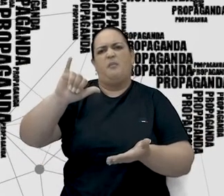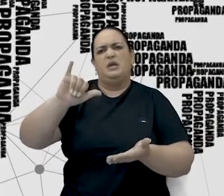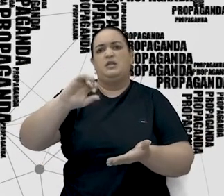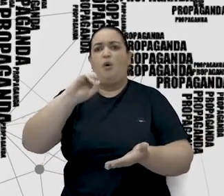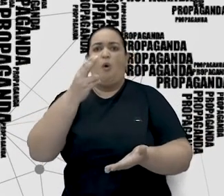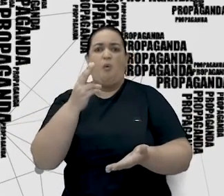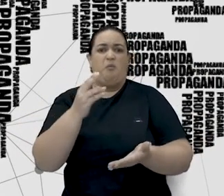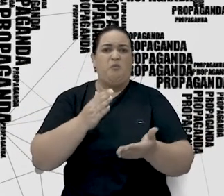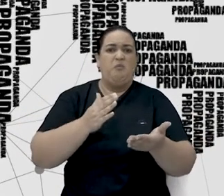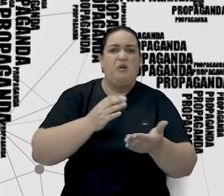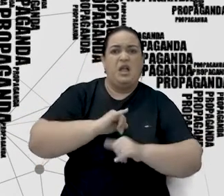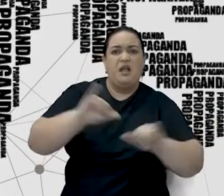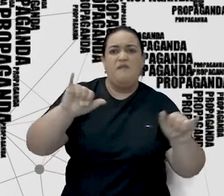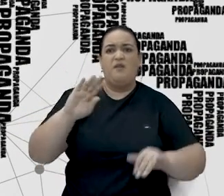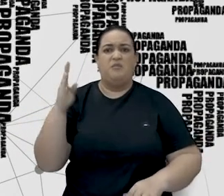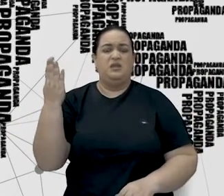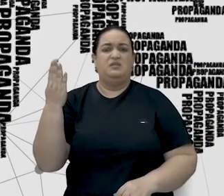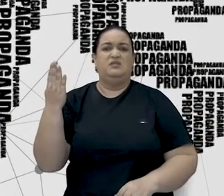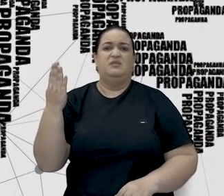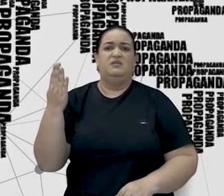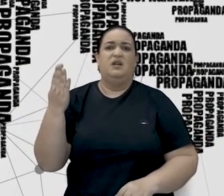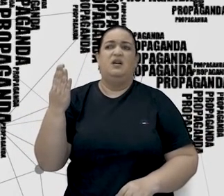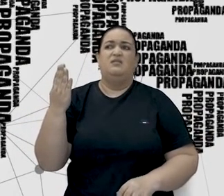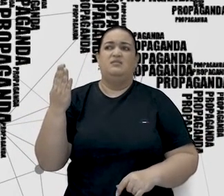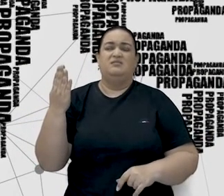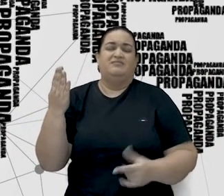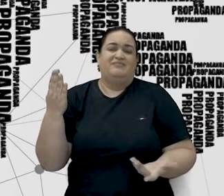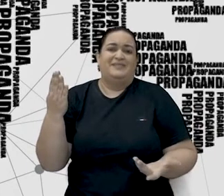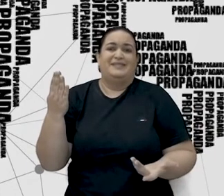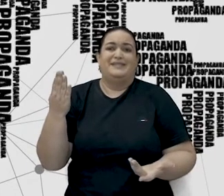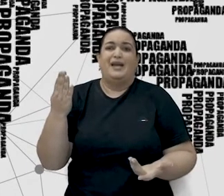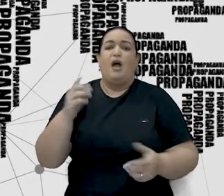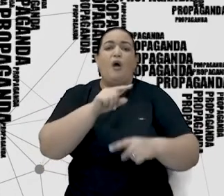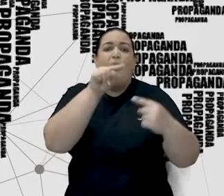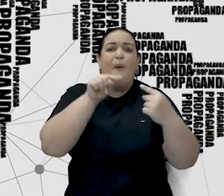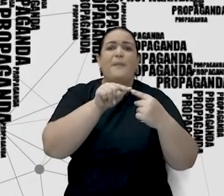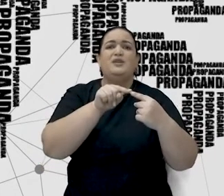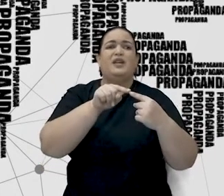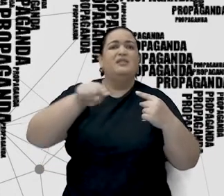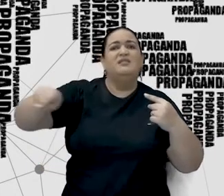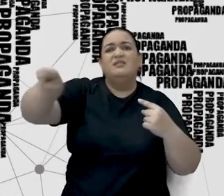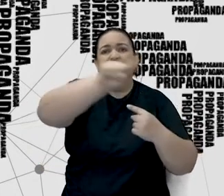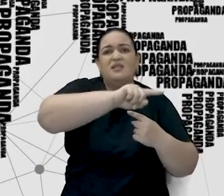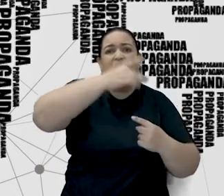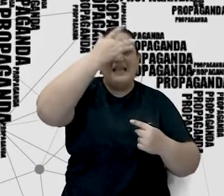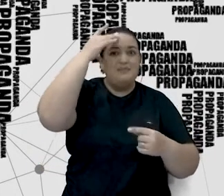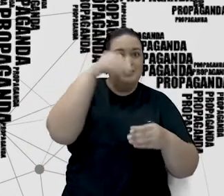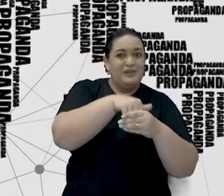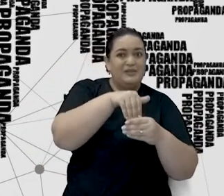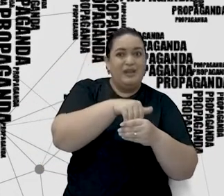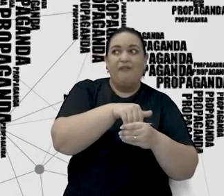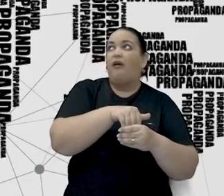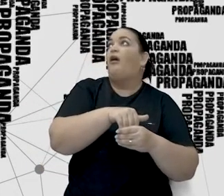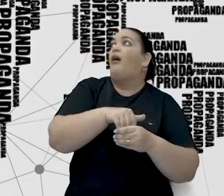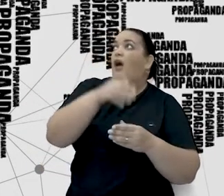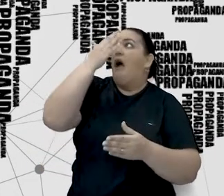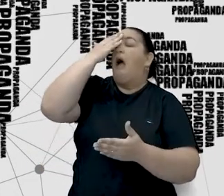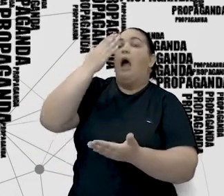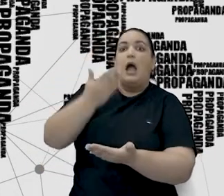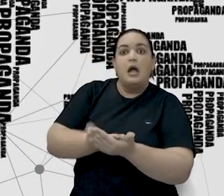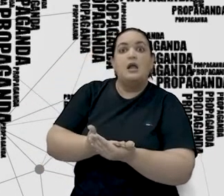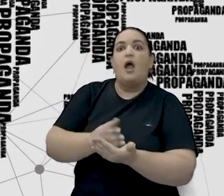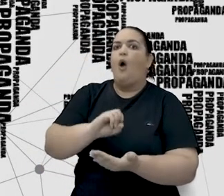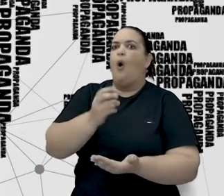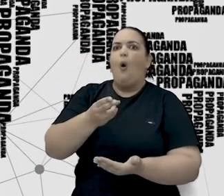se revestem em diversos artifícios para enganar o eleitor com o intuito de gerar